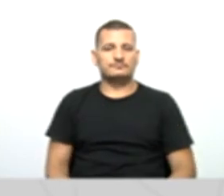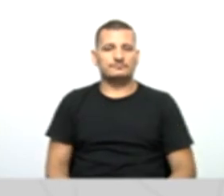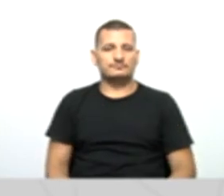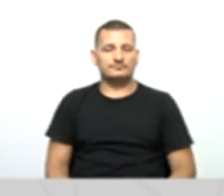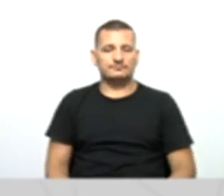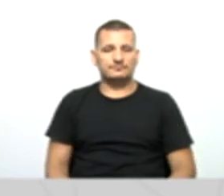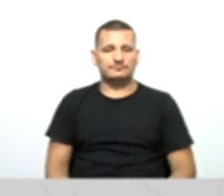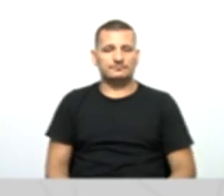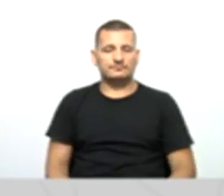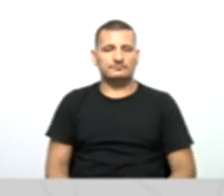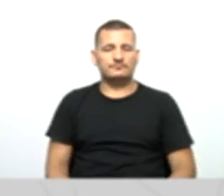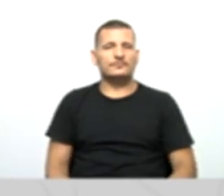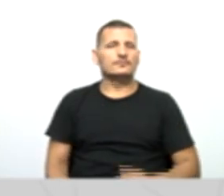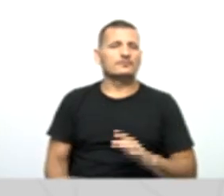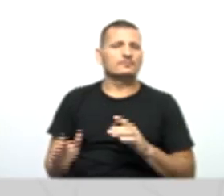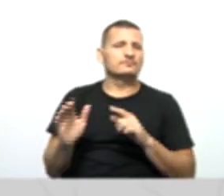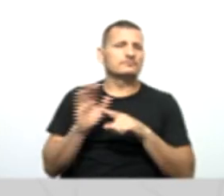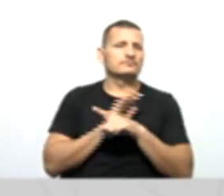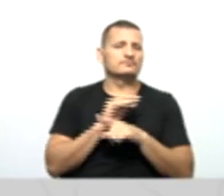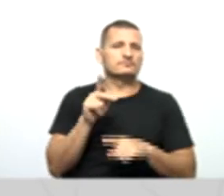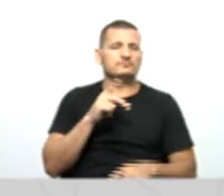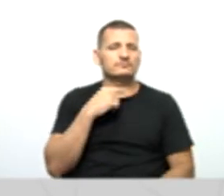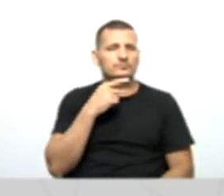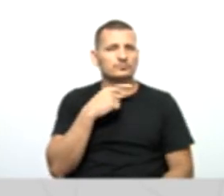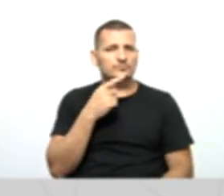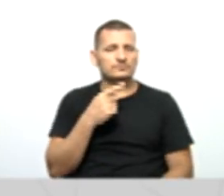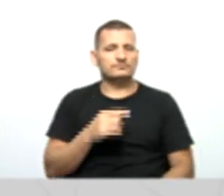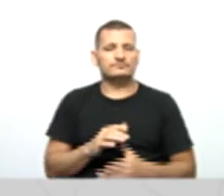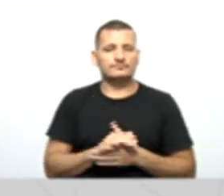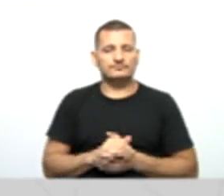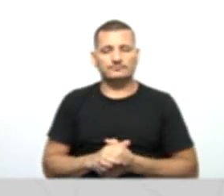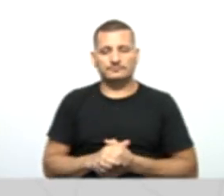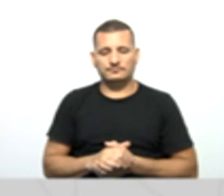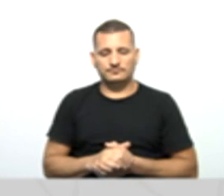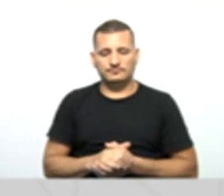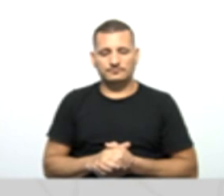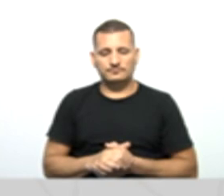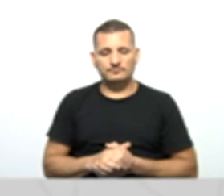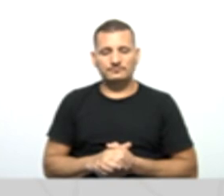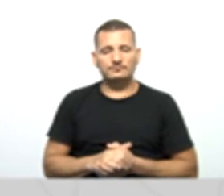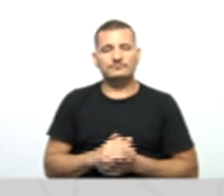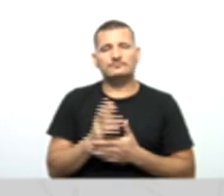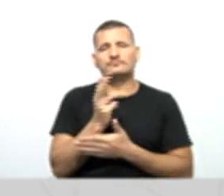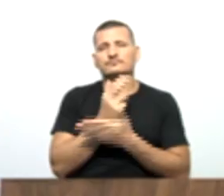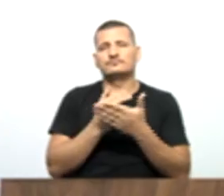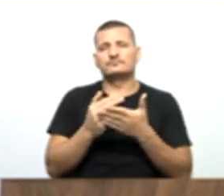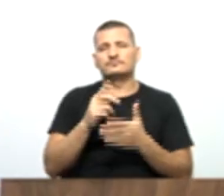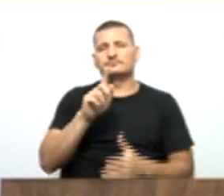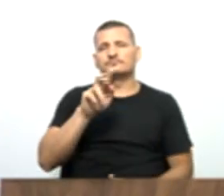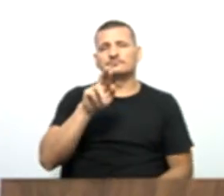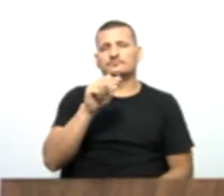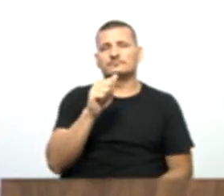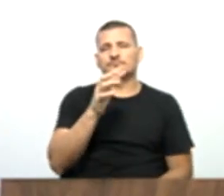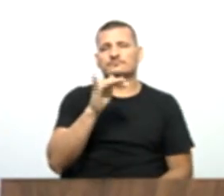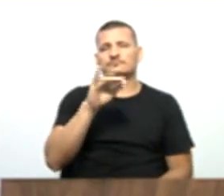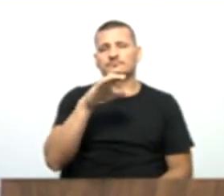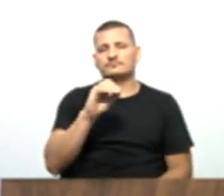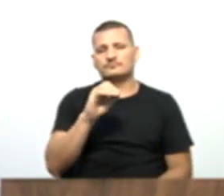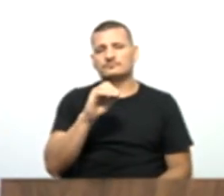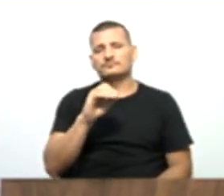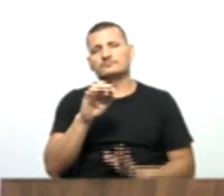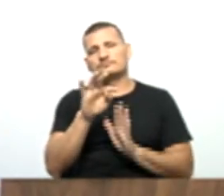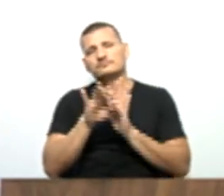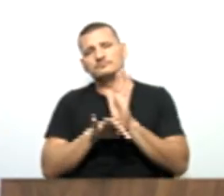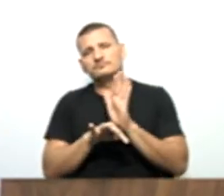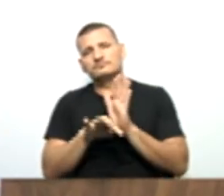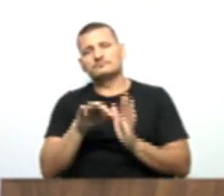Professor Saulo, só gerou uma dúvida, eu gostaria que você esclarecesse, a questão do gráfico e indentada, tá? Porque surgiu